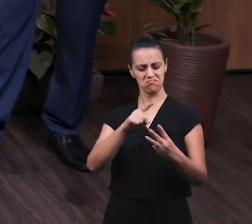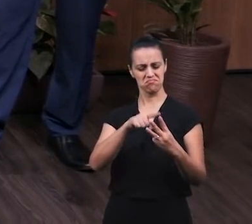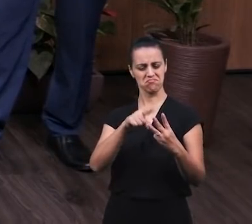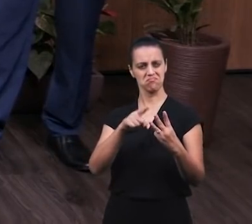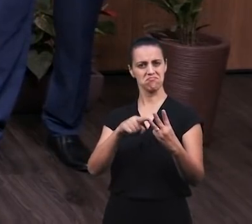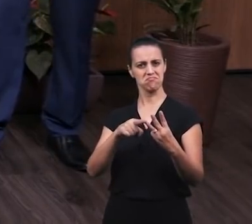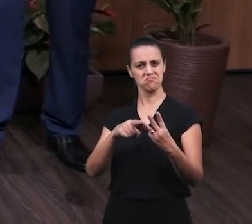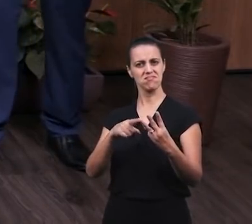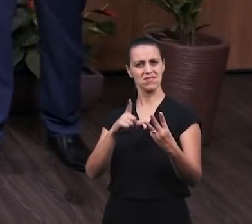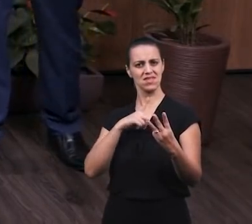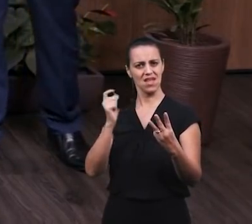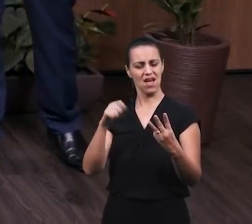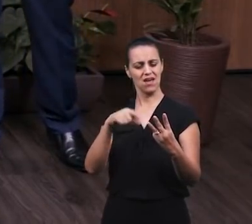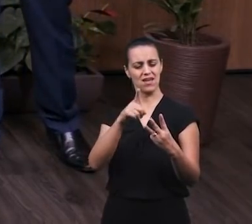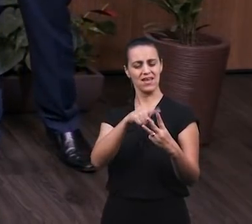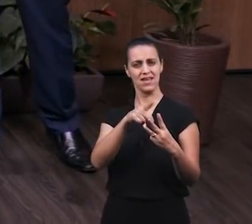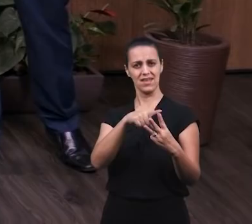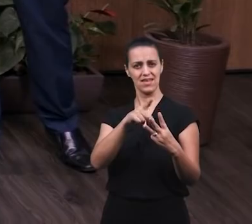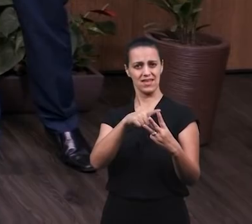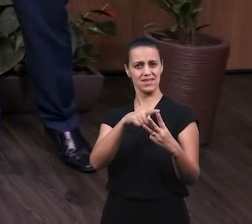3 elementos. O primeiro